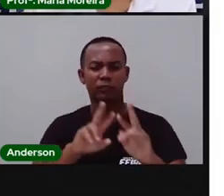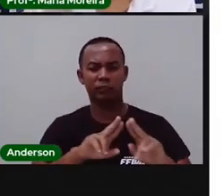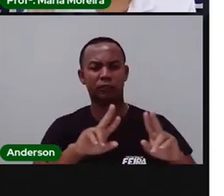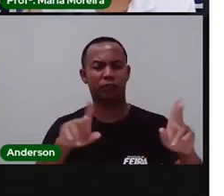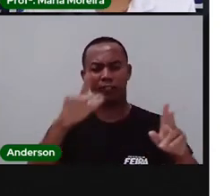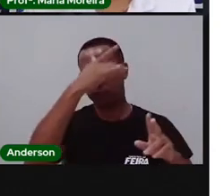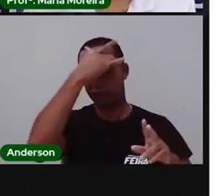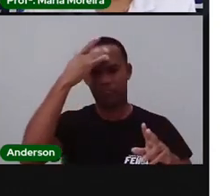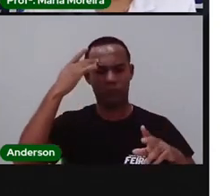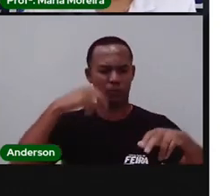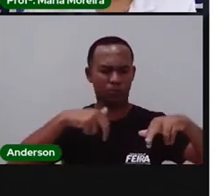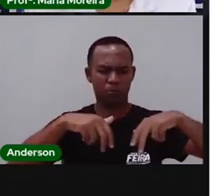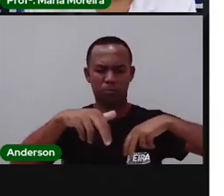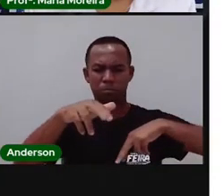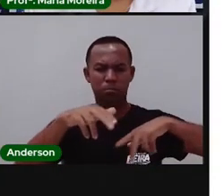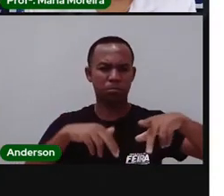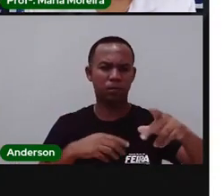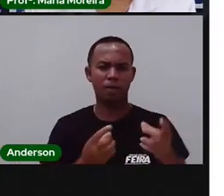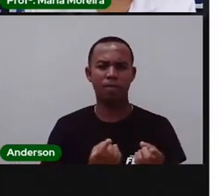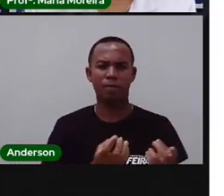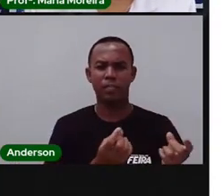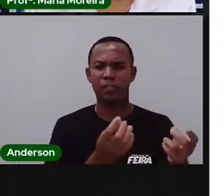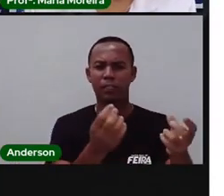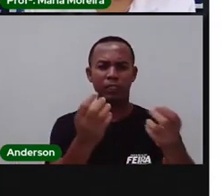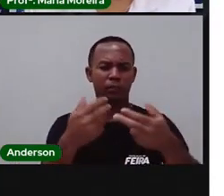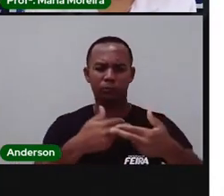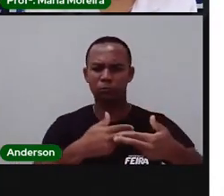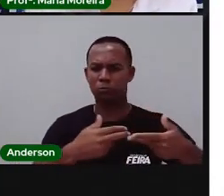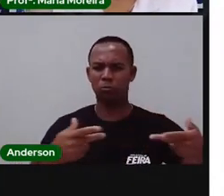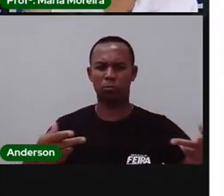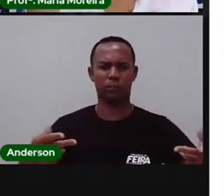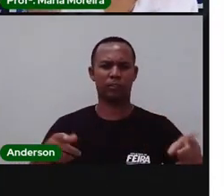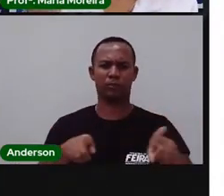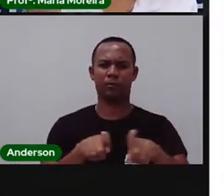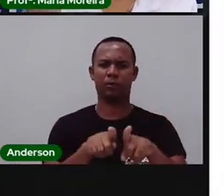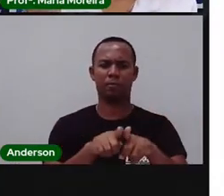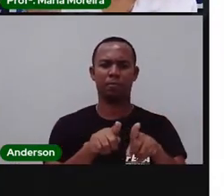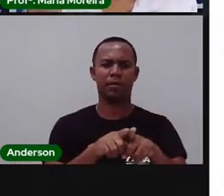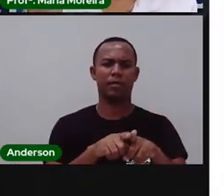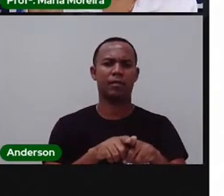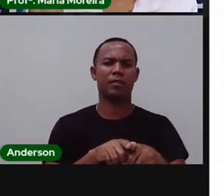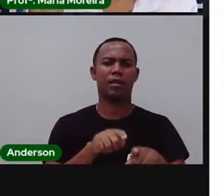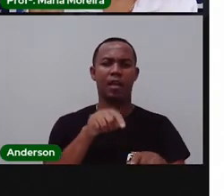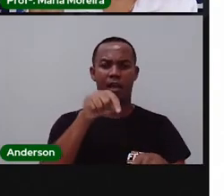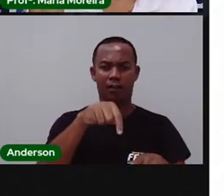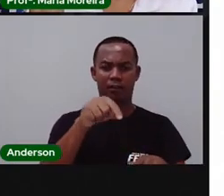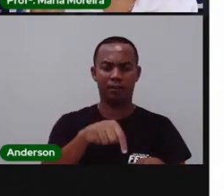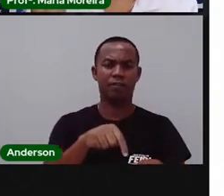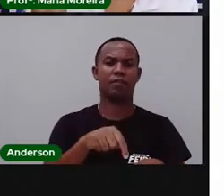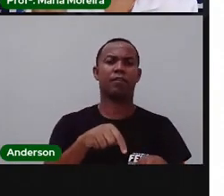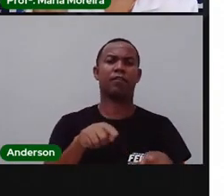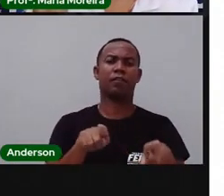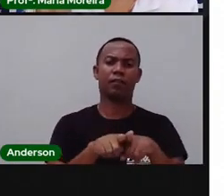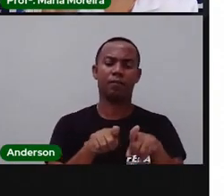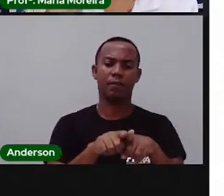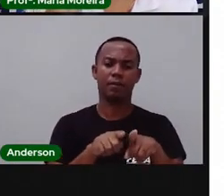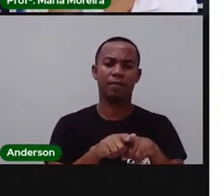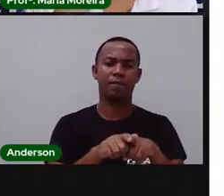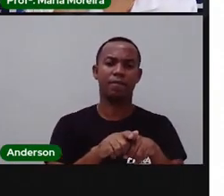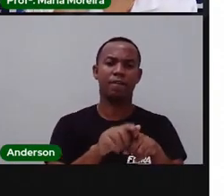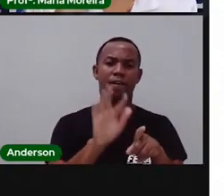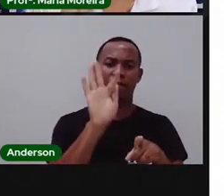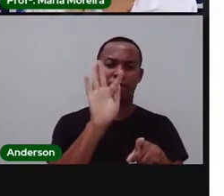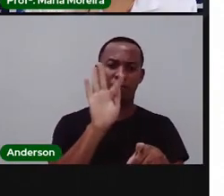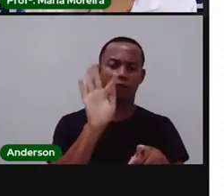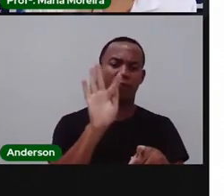de pessoas vendendo diversos tipos de mercadoria. O Feraguai, né? Que é